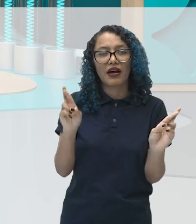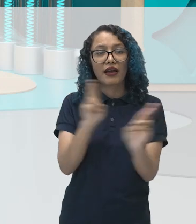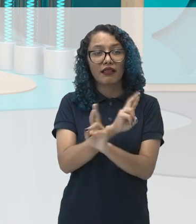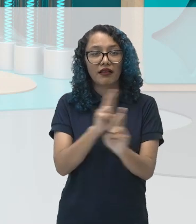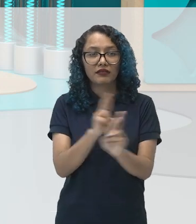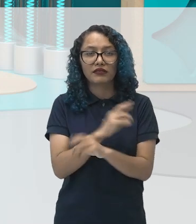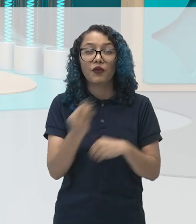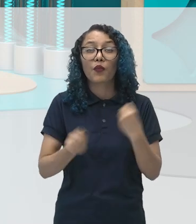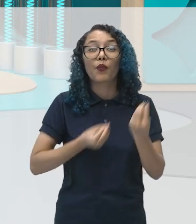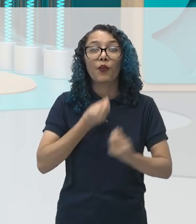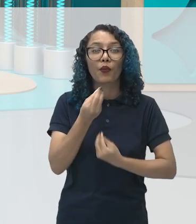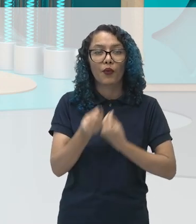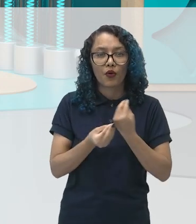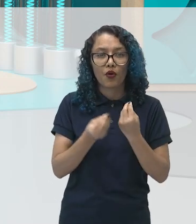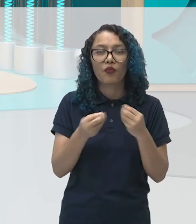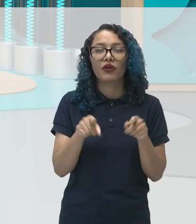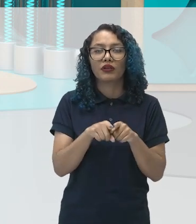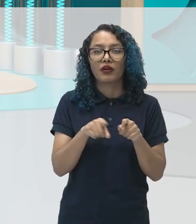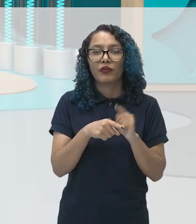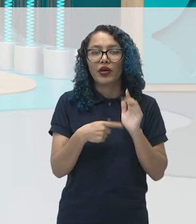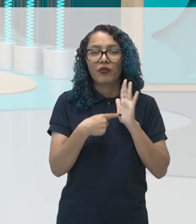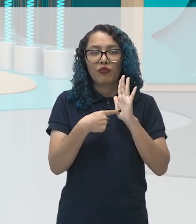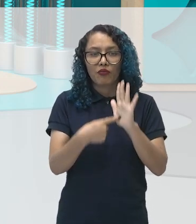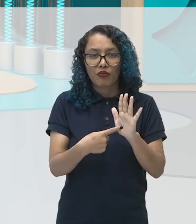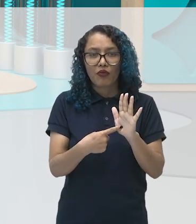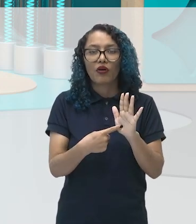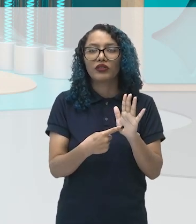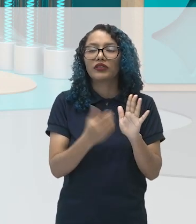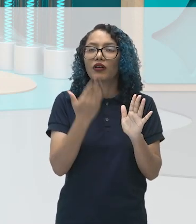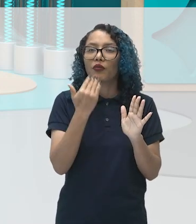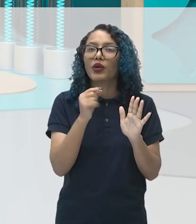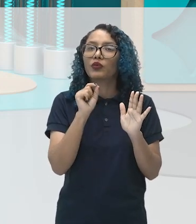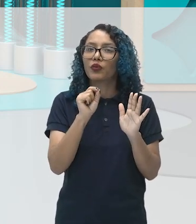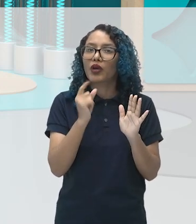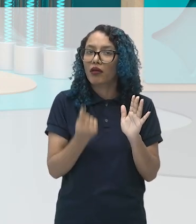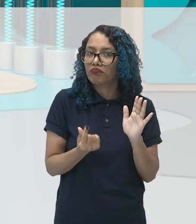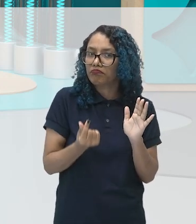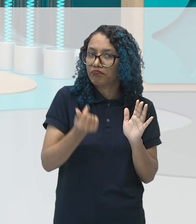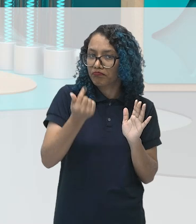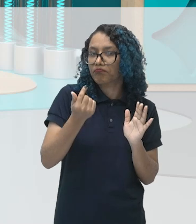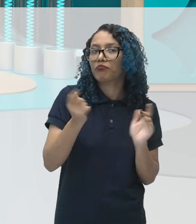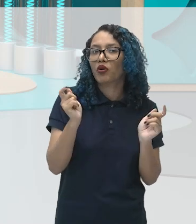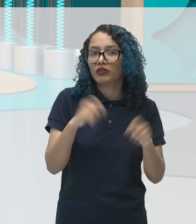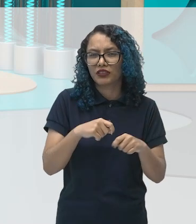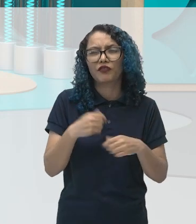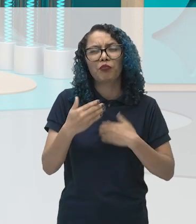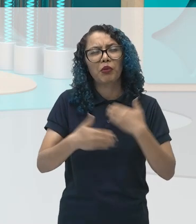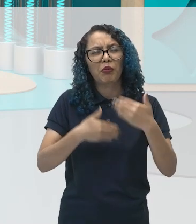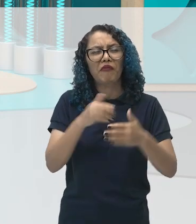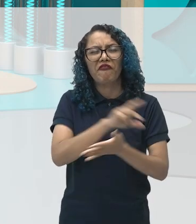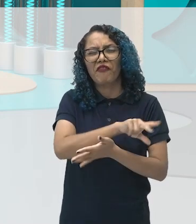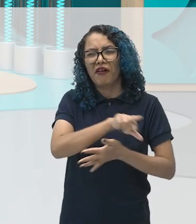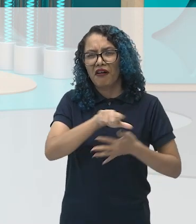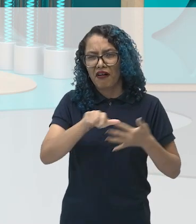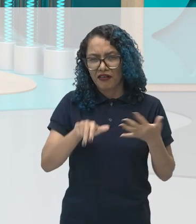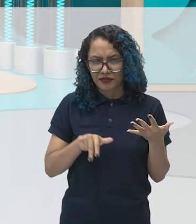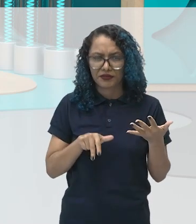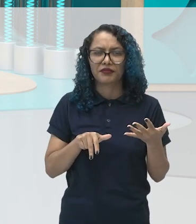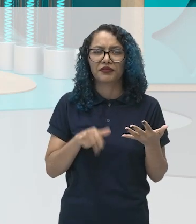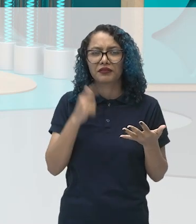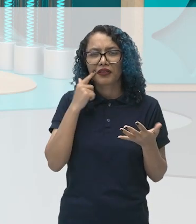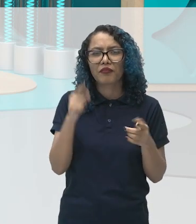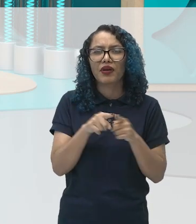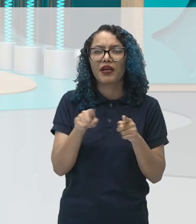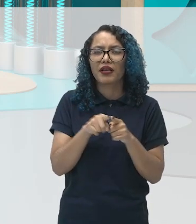disso, mostram a questão do alimento como um negócio lucrativo e assim por diante. Então vejam, né, as imagens que